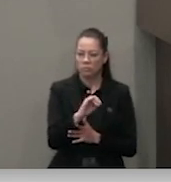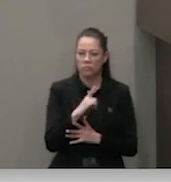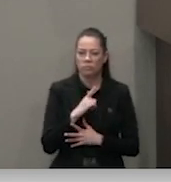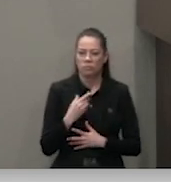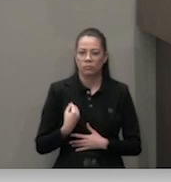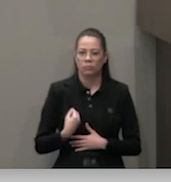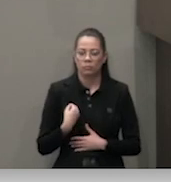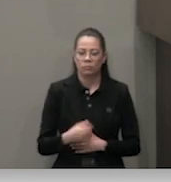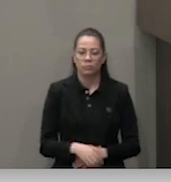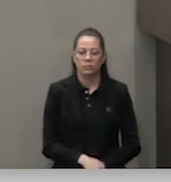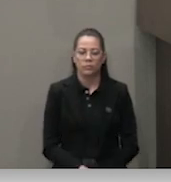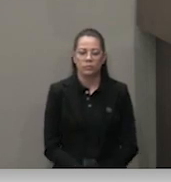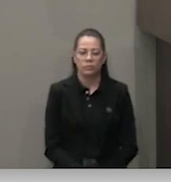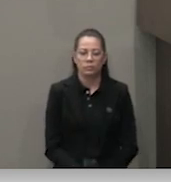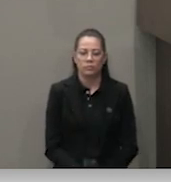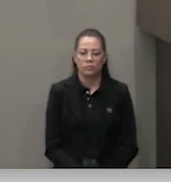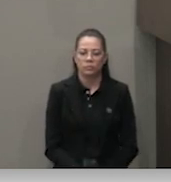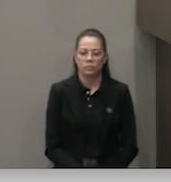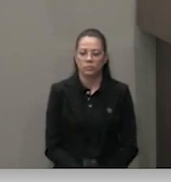Ramos